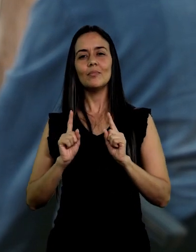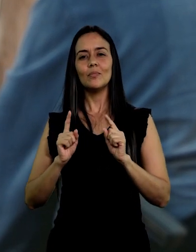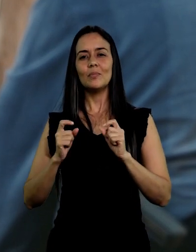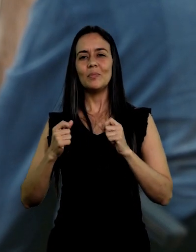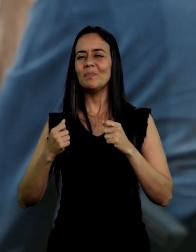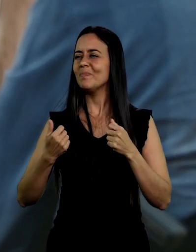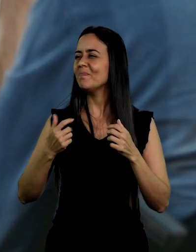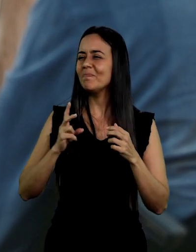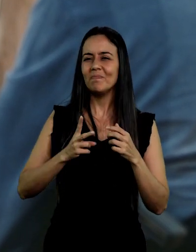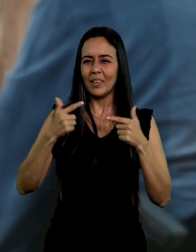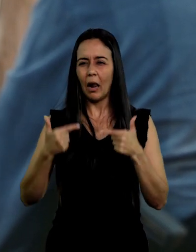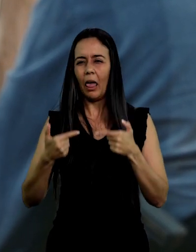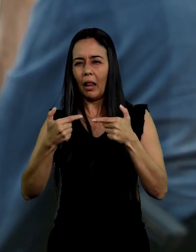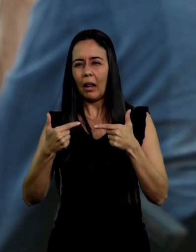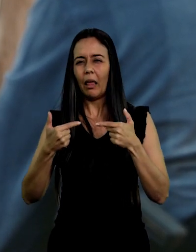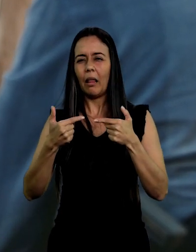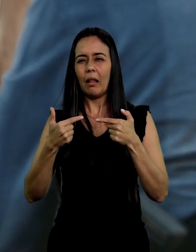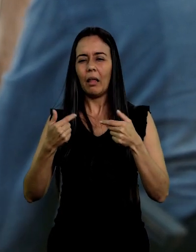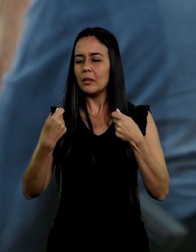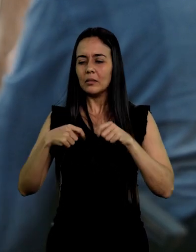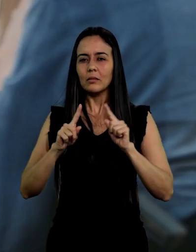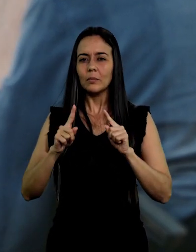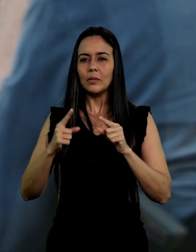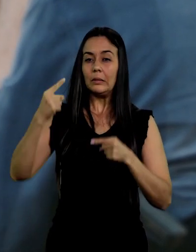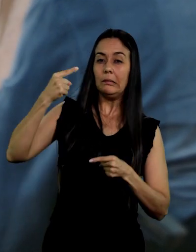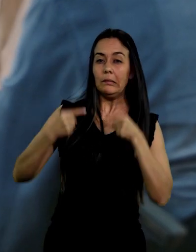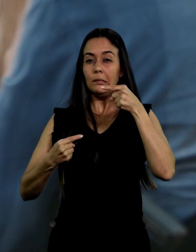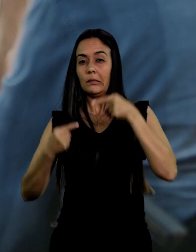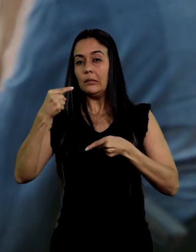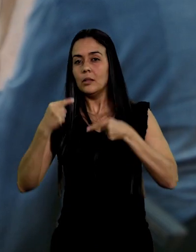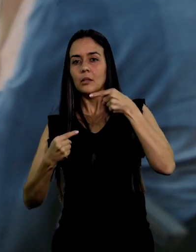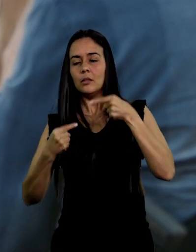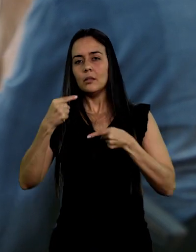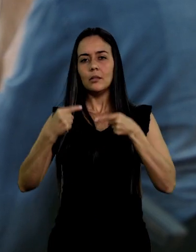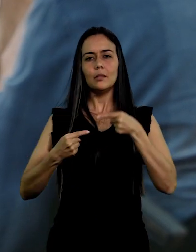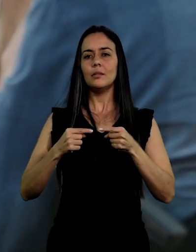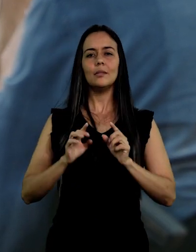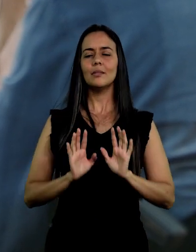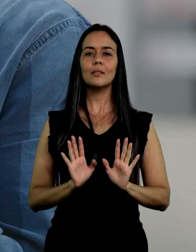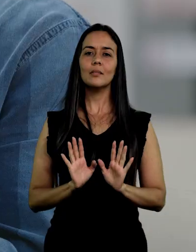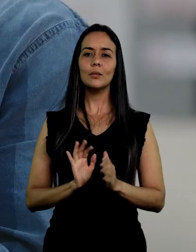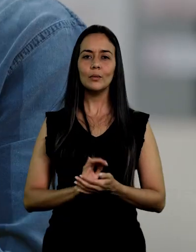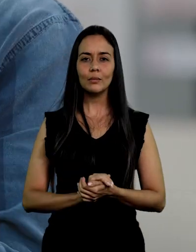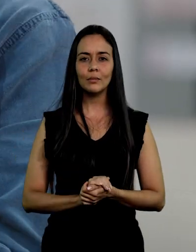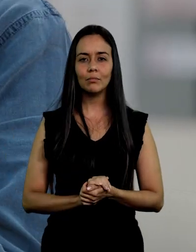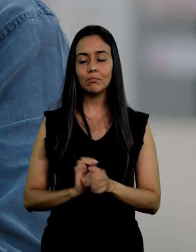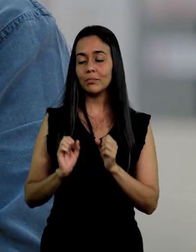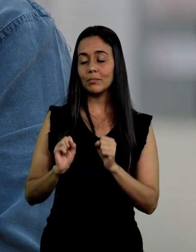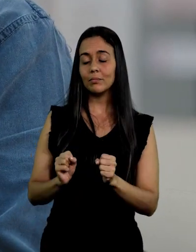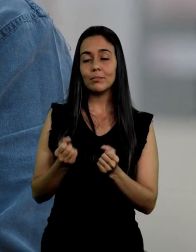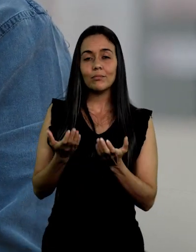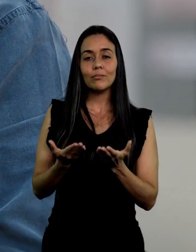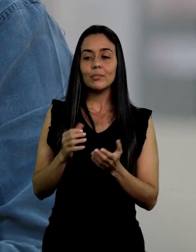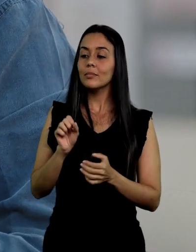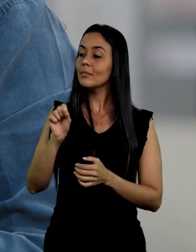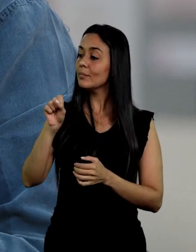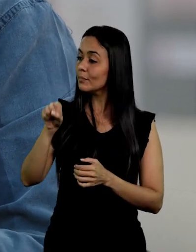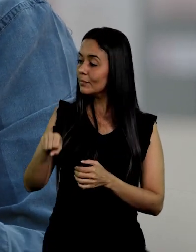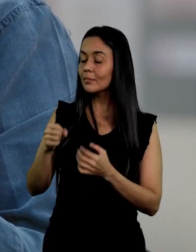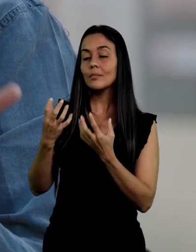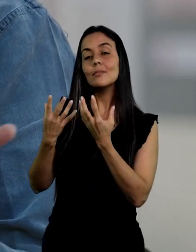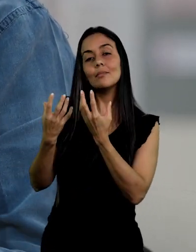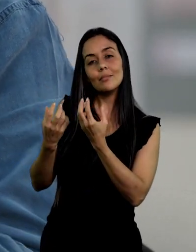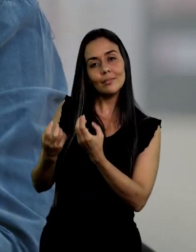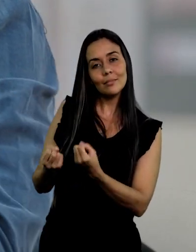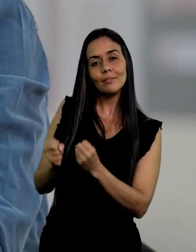isso, né? Um pouco não, muito isso, né? Esse grande sim, a vida tem a ver com isso. Então, mas né? só voltando ao recorte de classe, se a gente